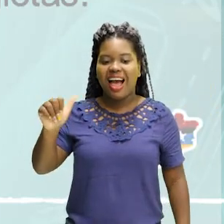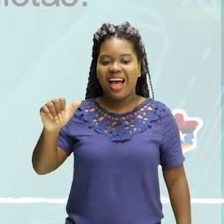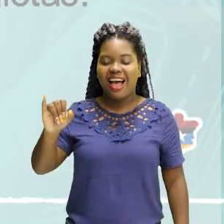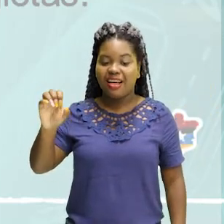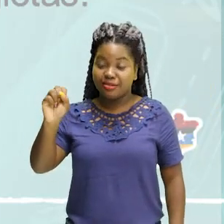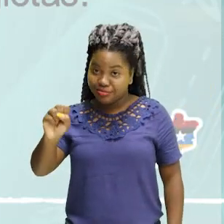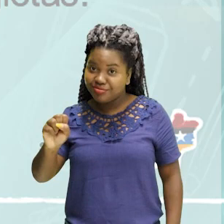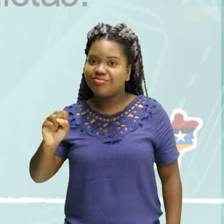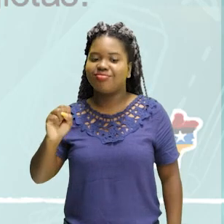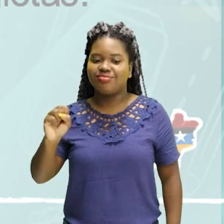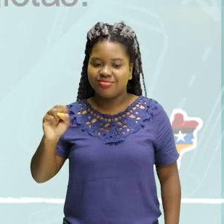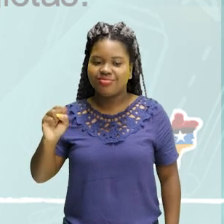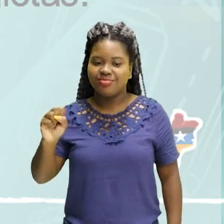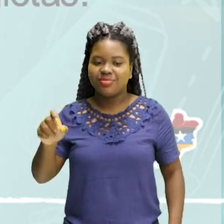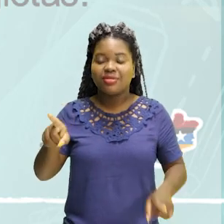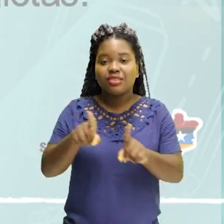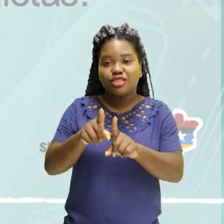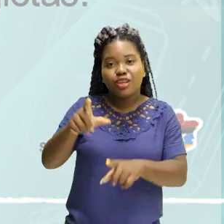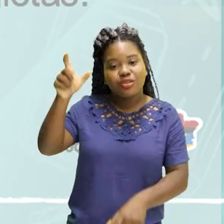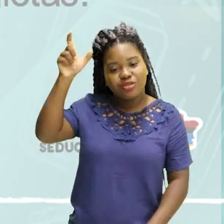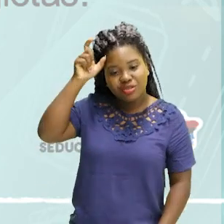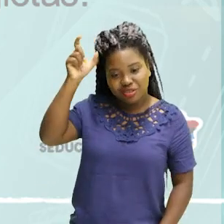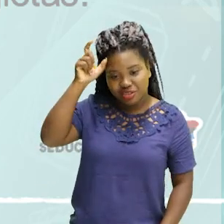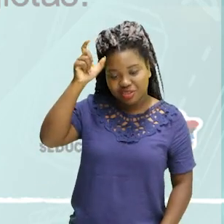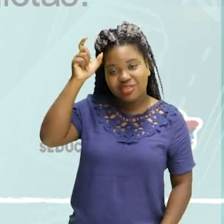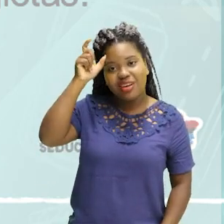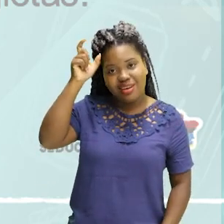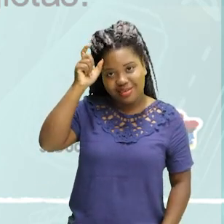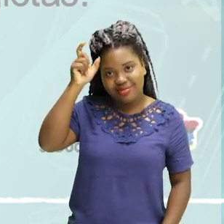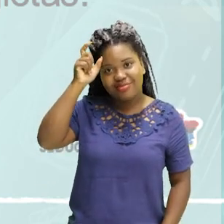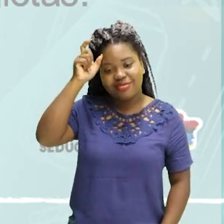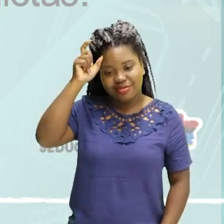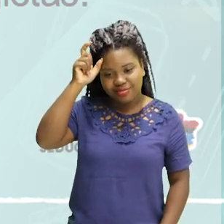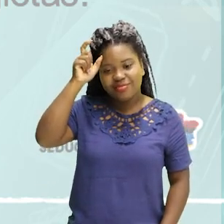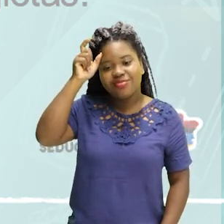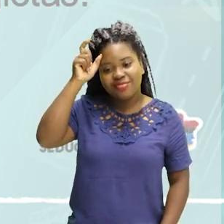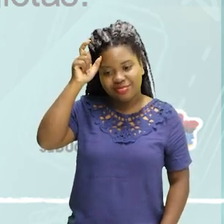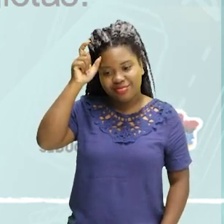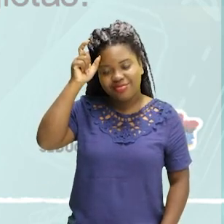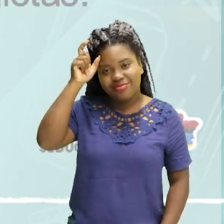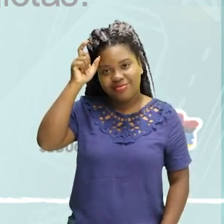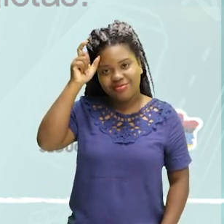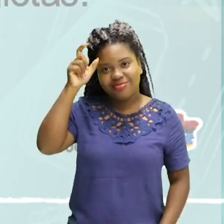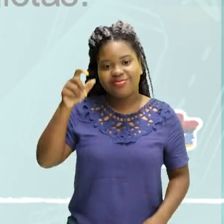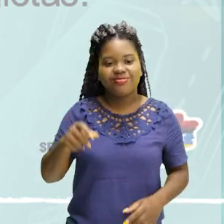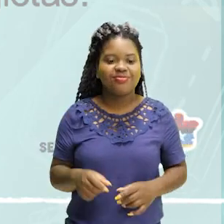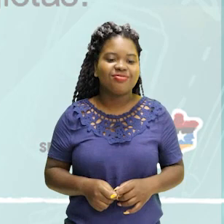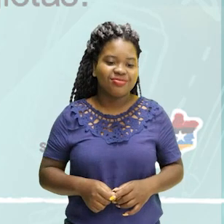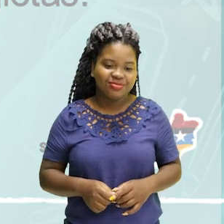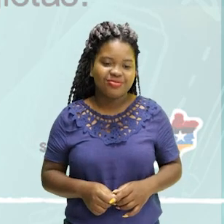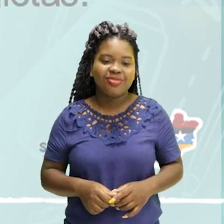celeste. Diabo e seu companheiro, eles vão conduzir a barca infernal.